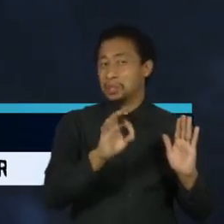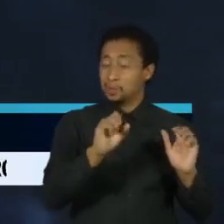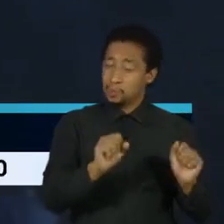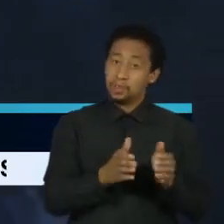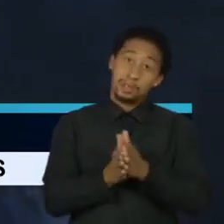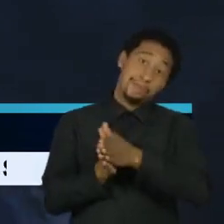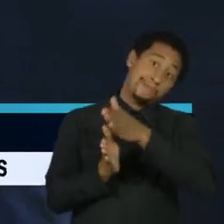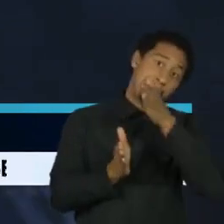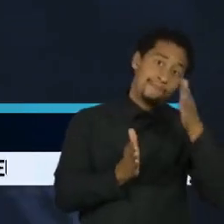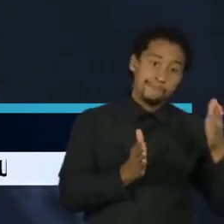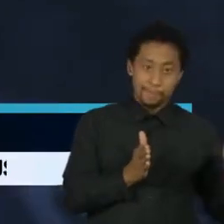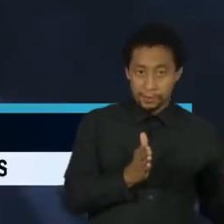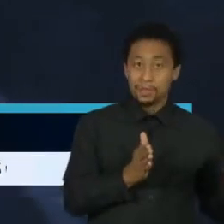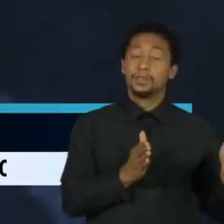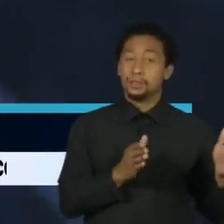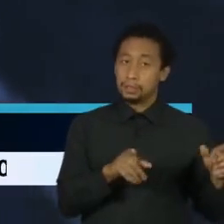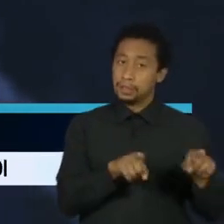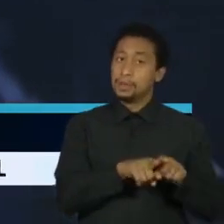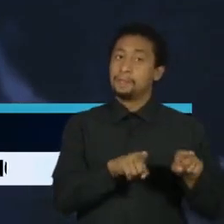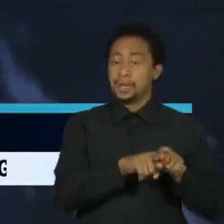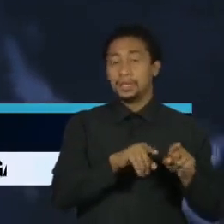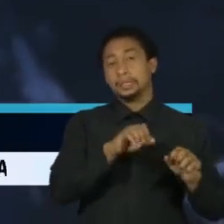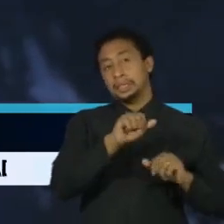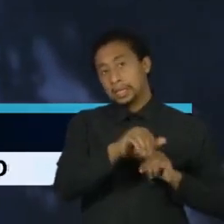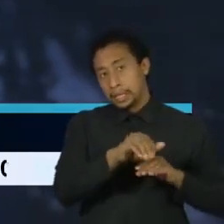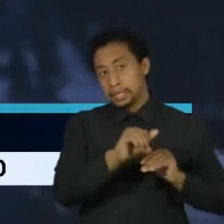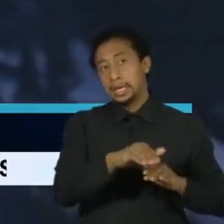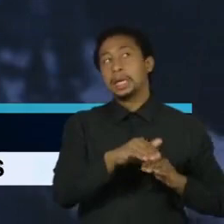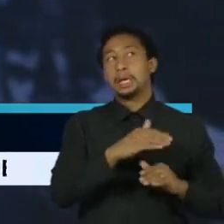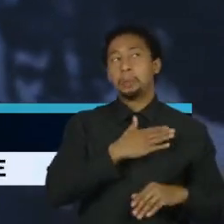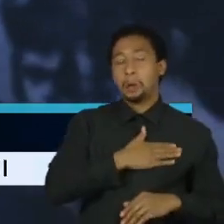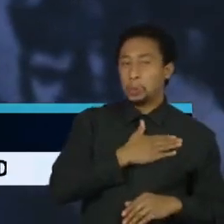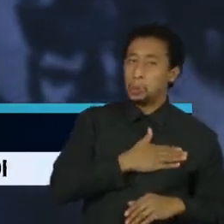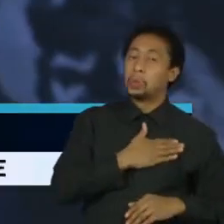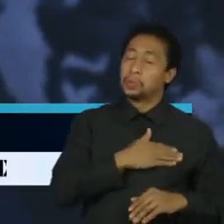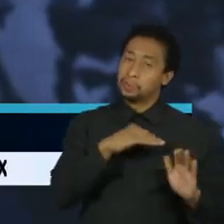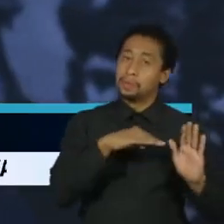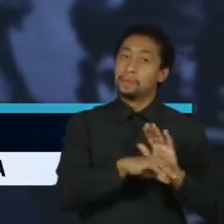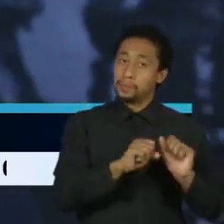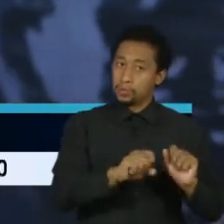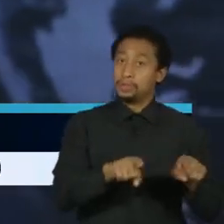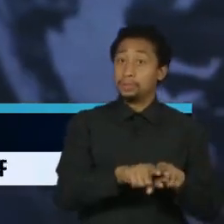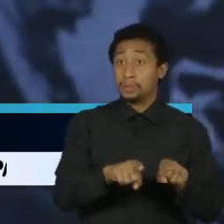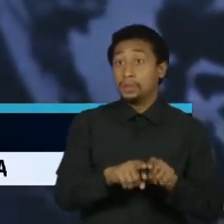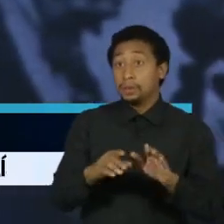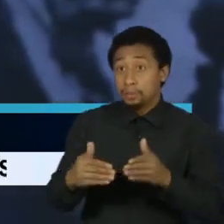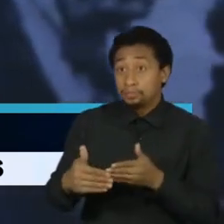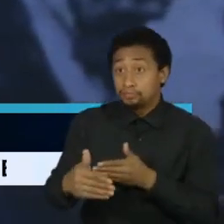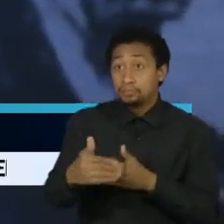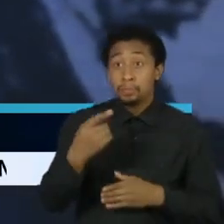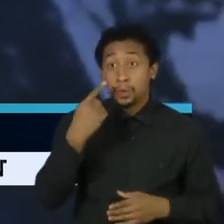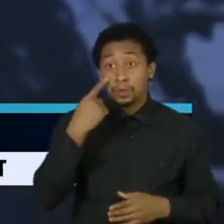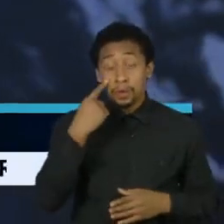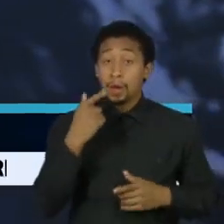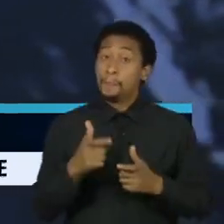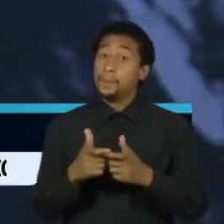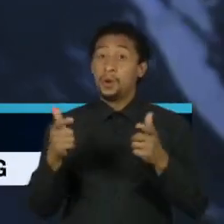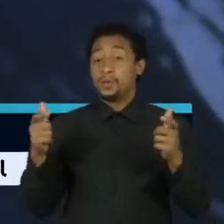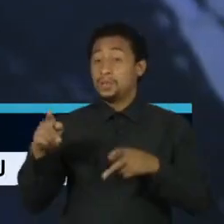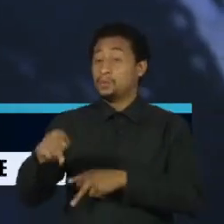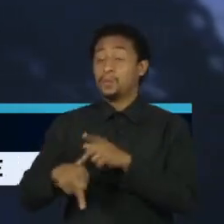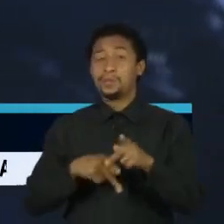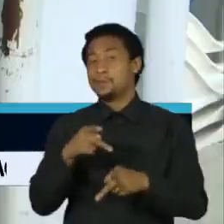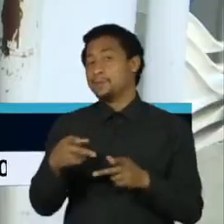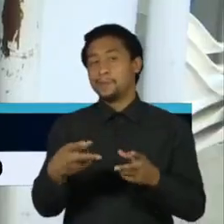O bom desempenho da economia nesse primeiro trimestre do ano é uma boa notícia, mas ainda está distante de ser percebido por uma grande parte da